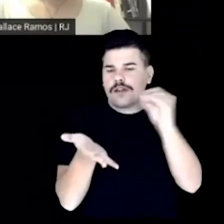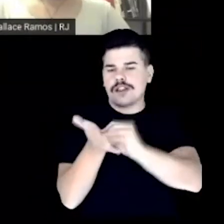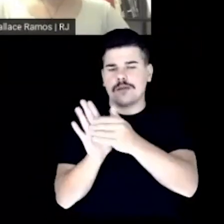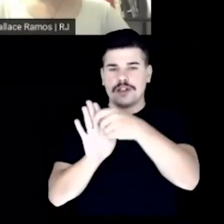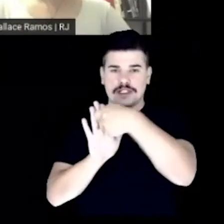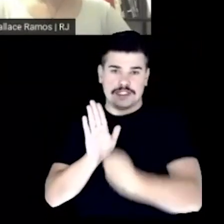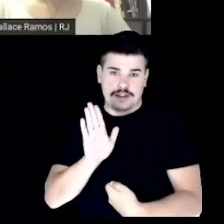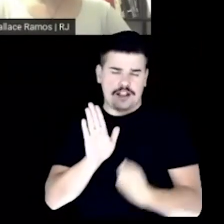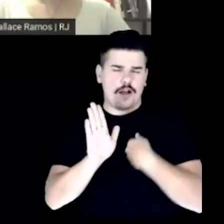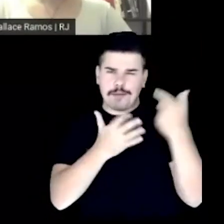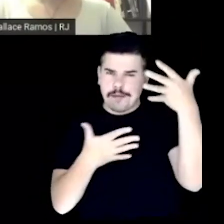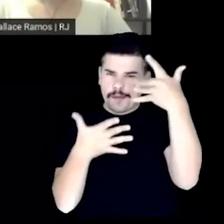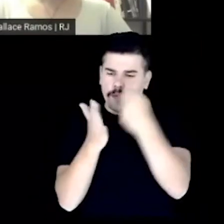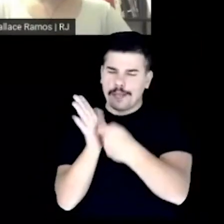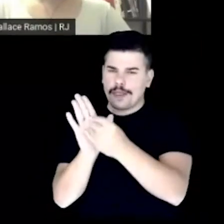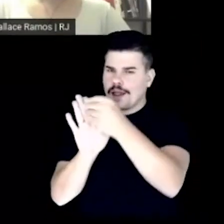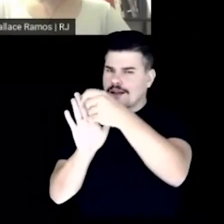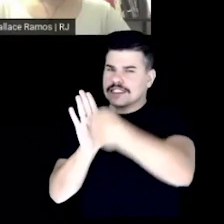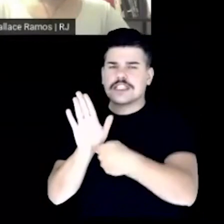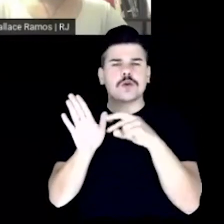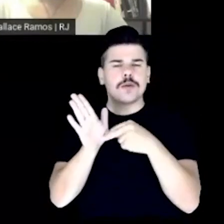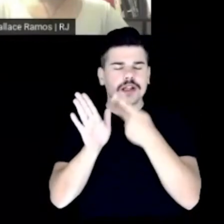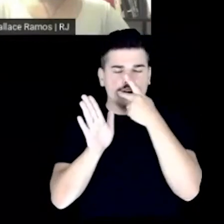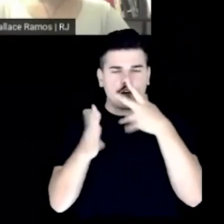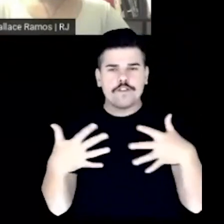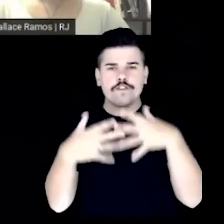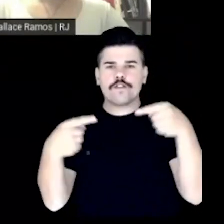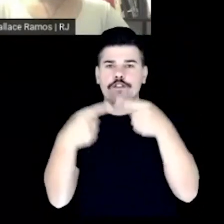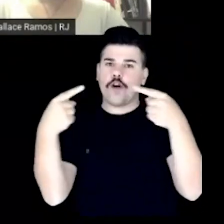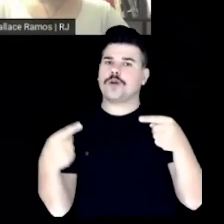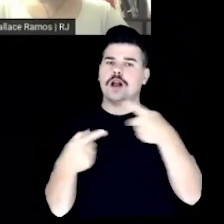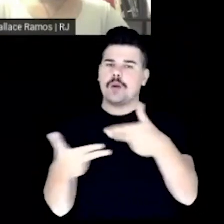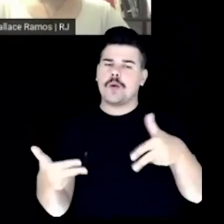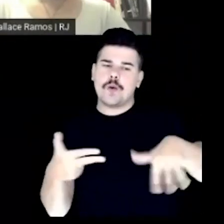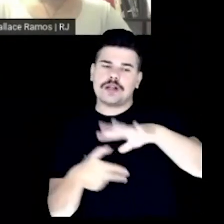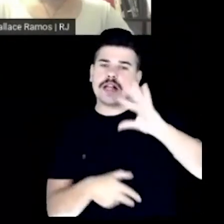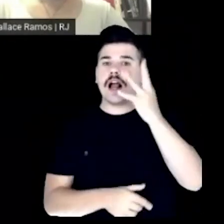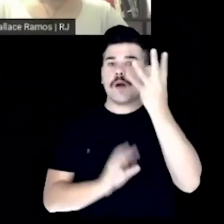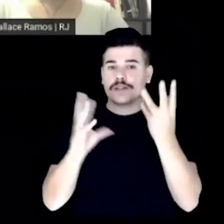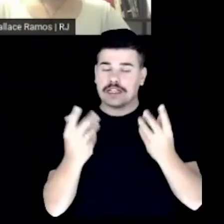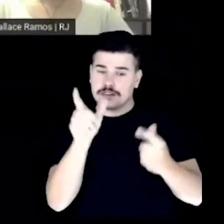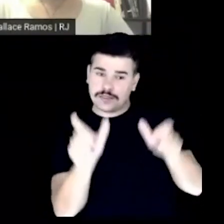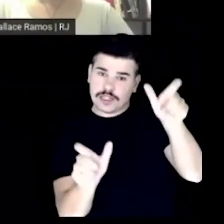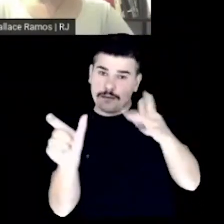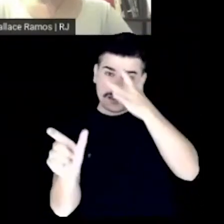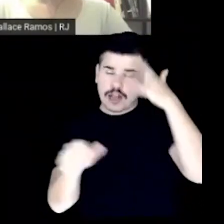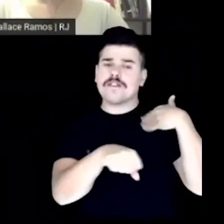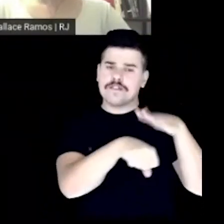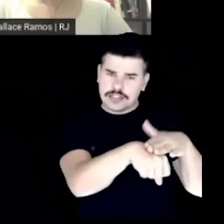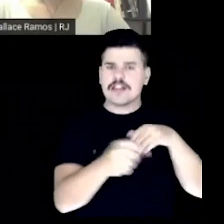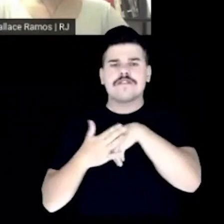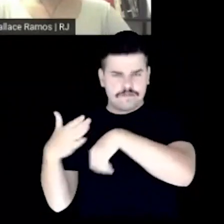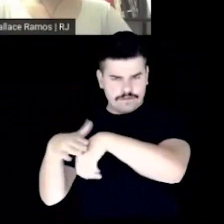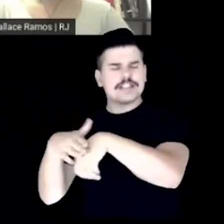história está dentro desse manual de escrita. Então, o manual de escrita é, na verdade, uma colisão com o que está acontecendo, porque o manual de escrita fala que o